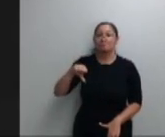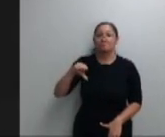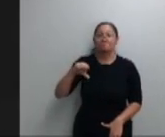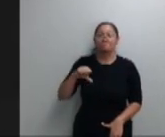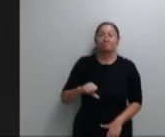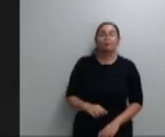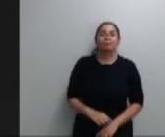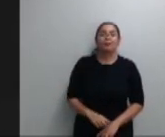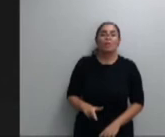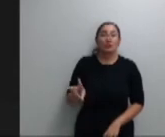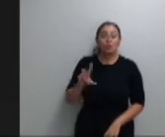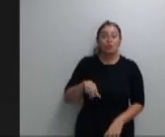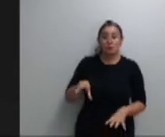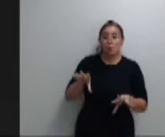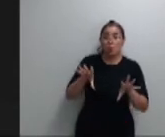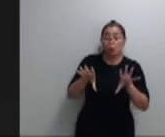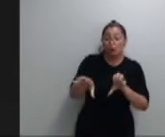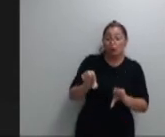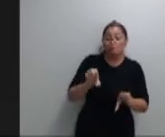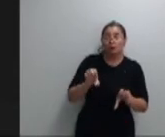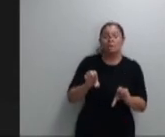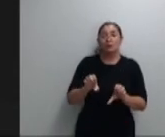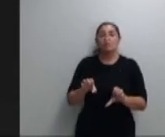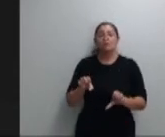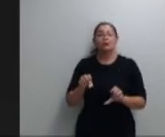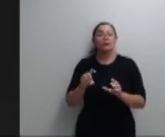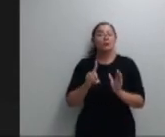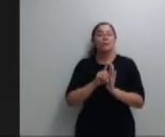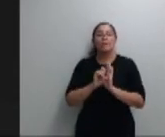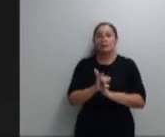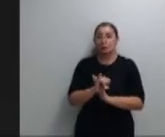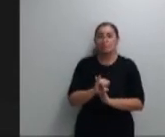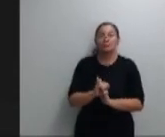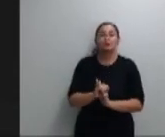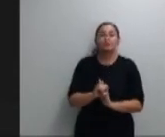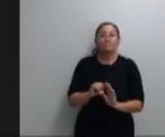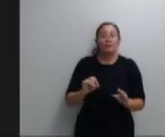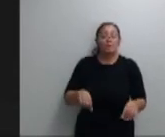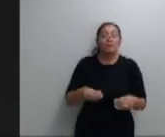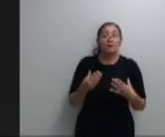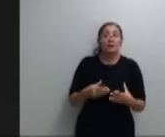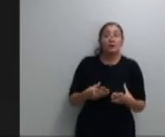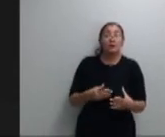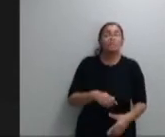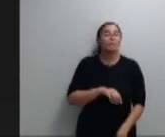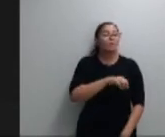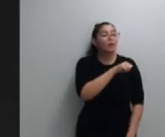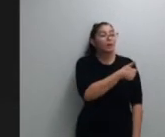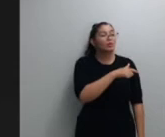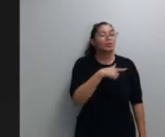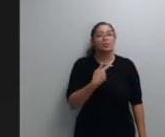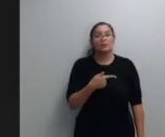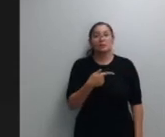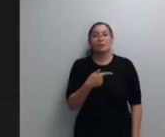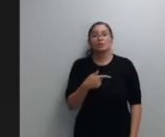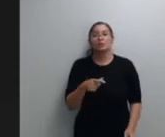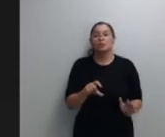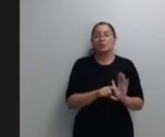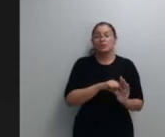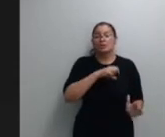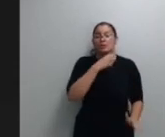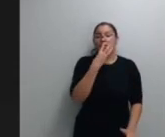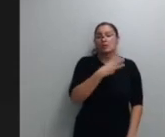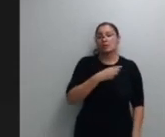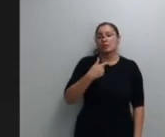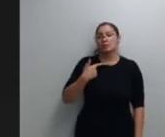títulos constarão no edital de convocação para essa etapa e aí no item 17.32 a